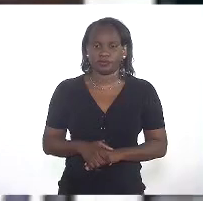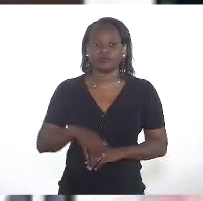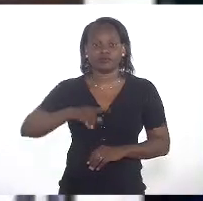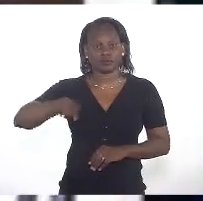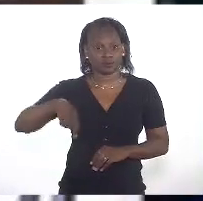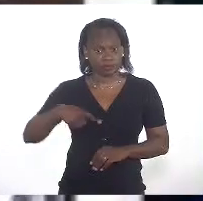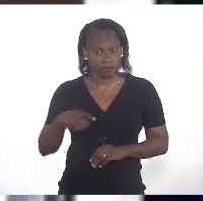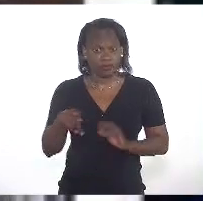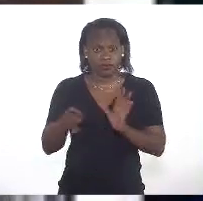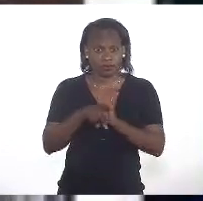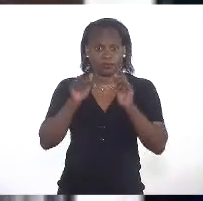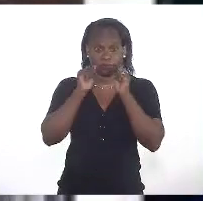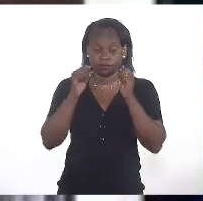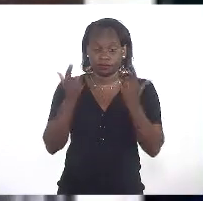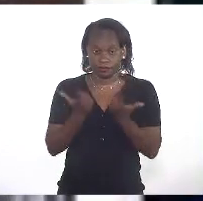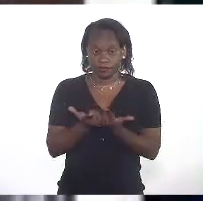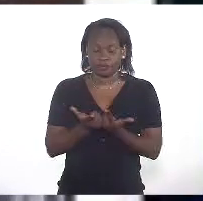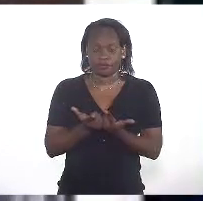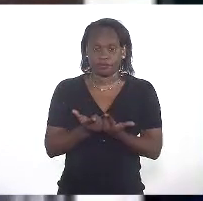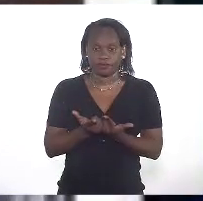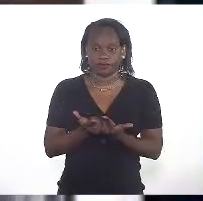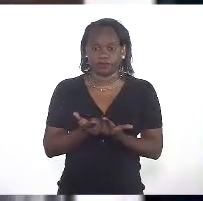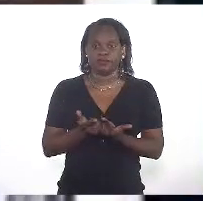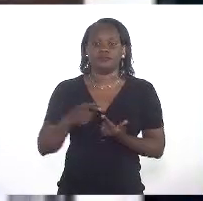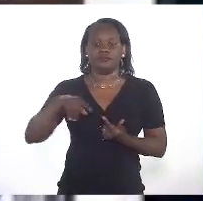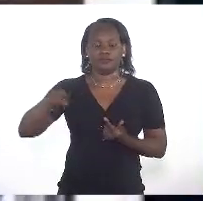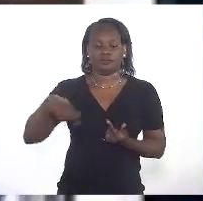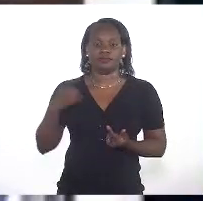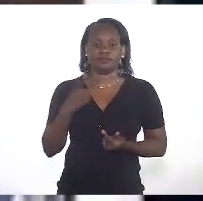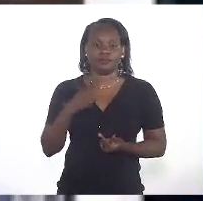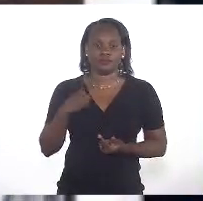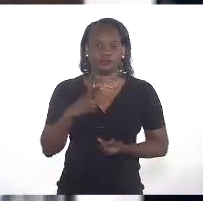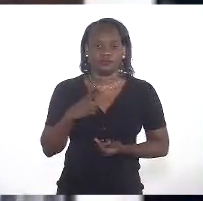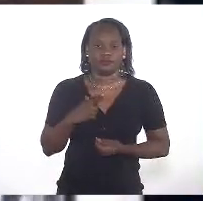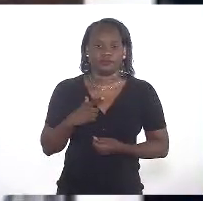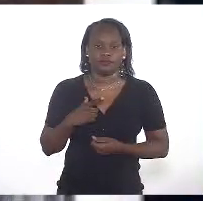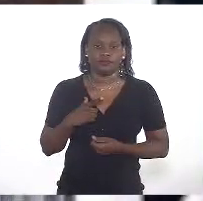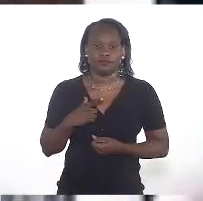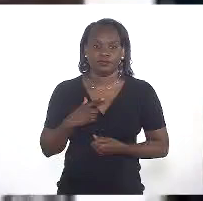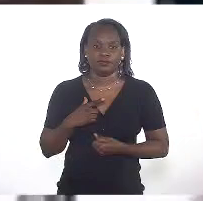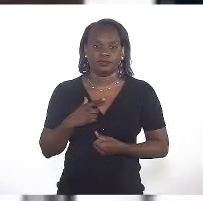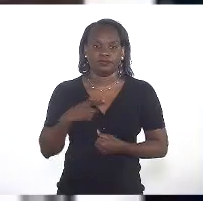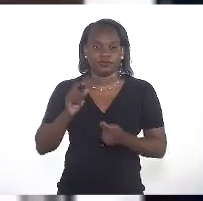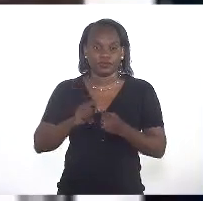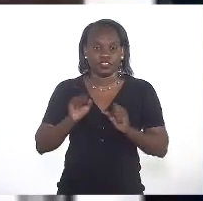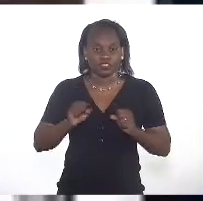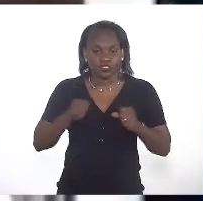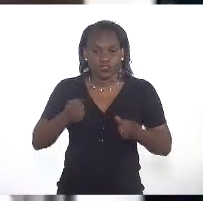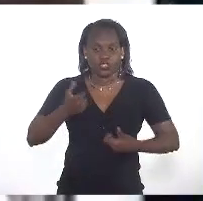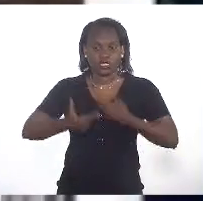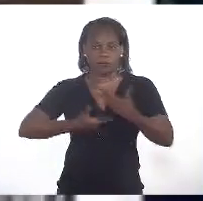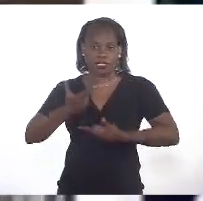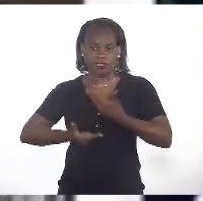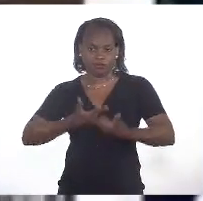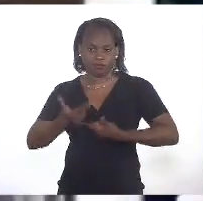Nós, da Assembleia Legislativa, nós temos feito o nosso